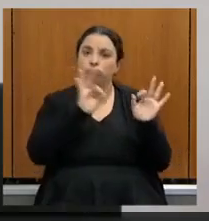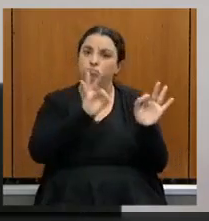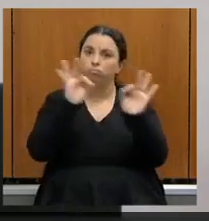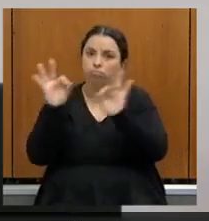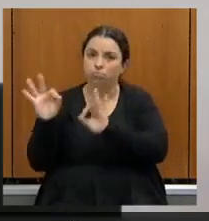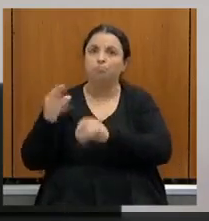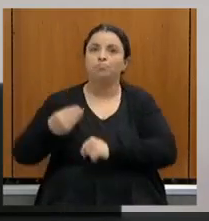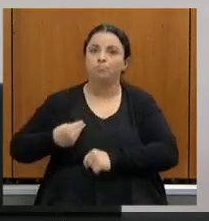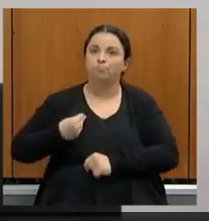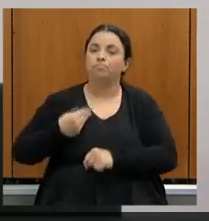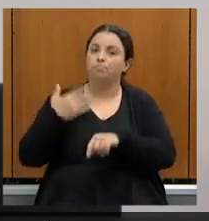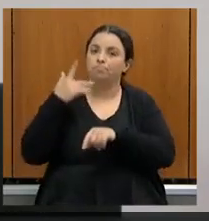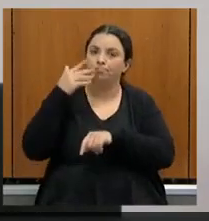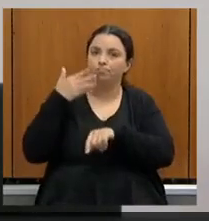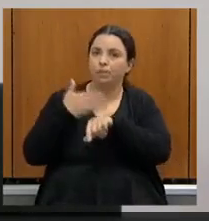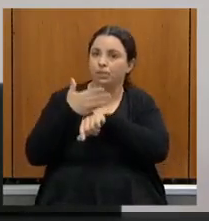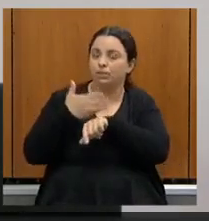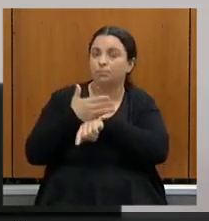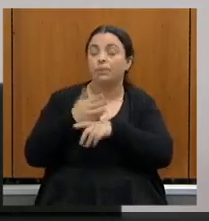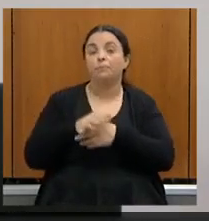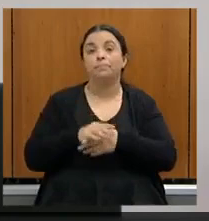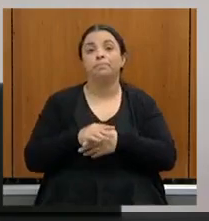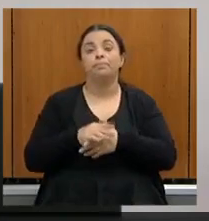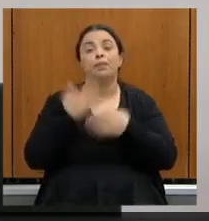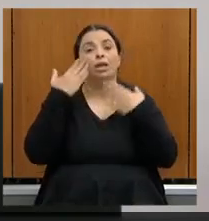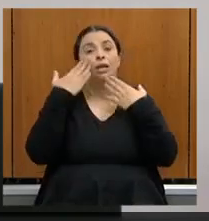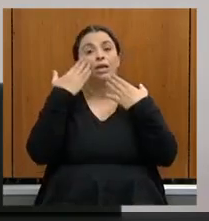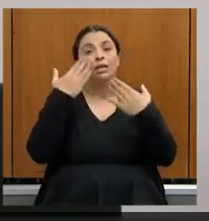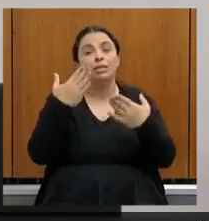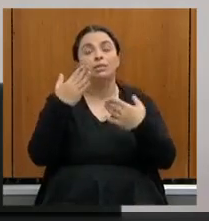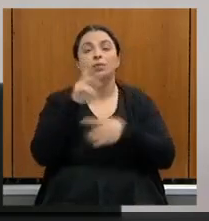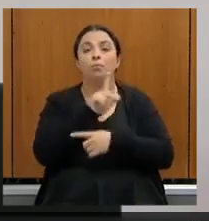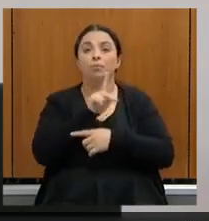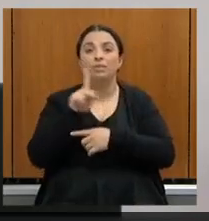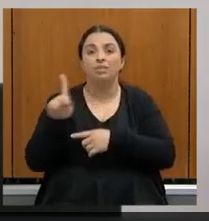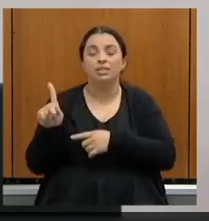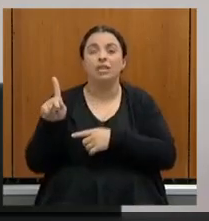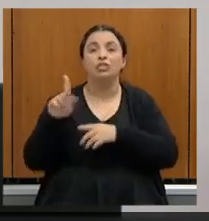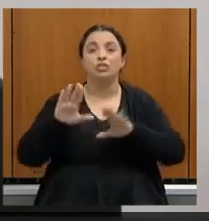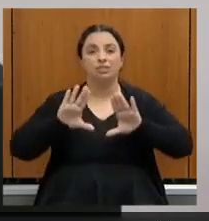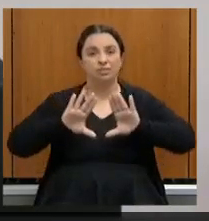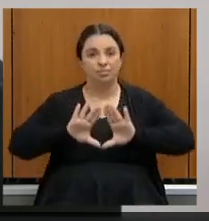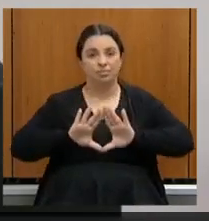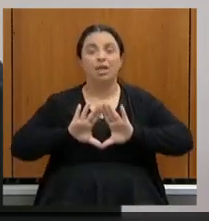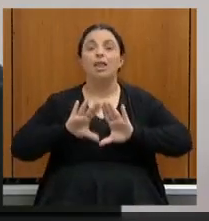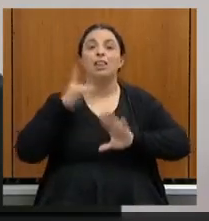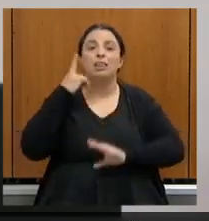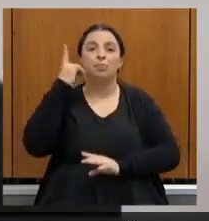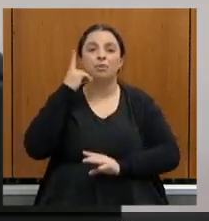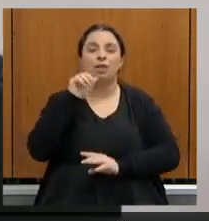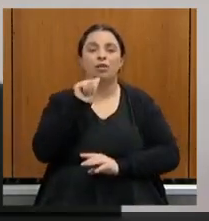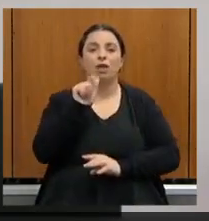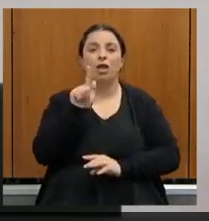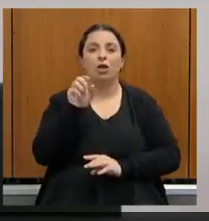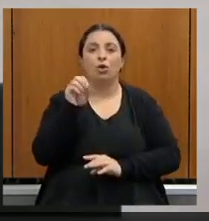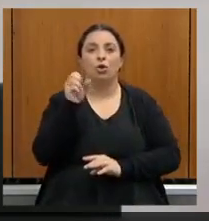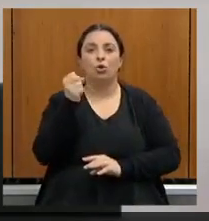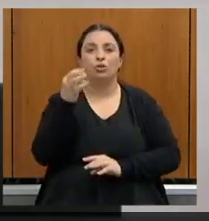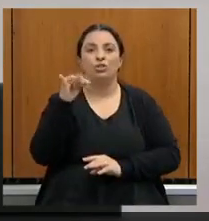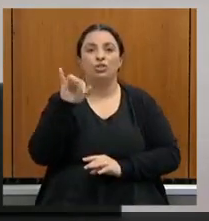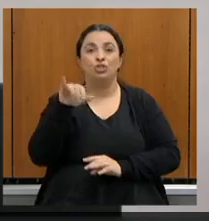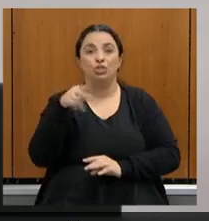agradecer ao nosso presidente da Assembleia Legislativa deputado Augustinho Patrus que é